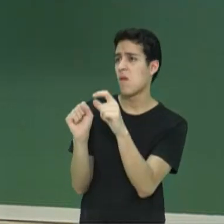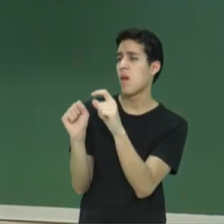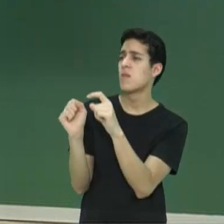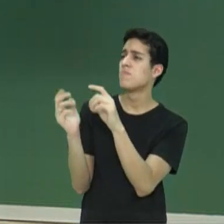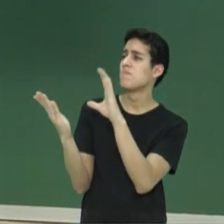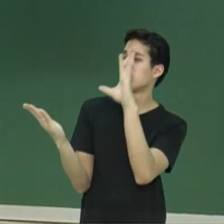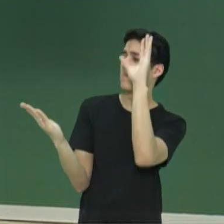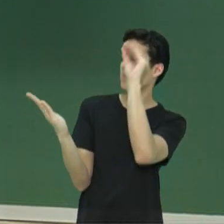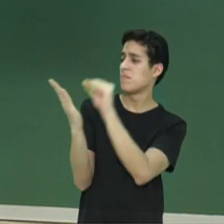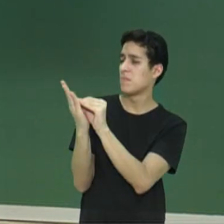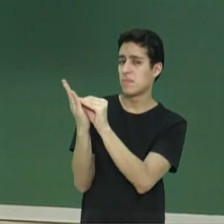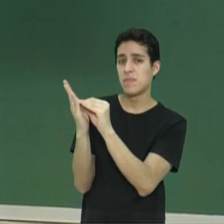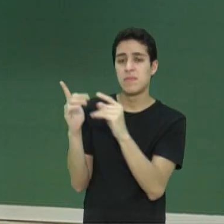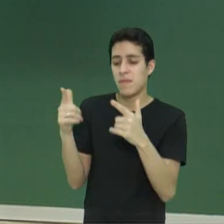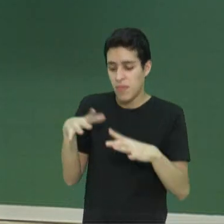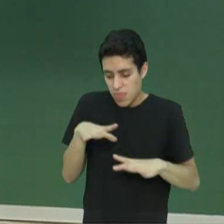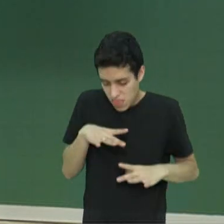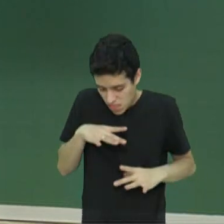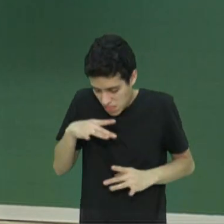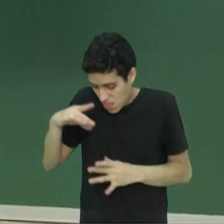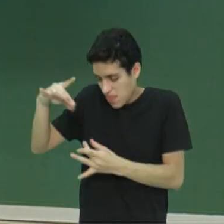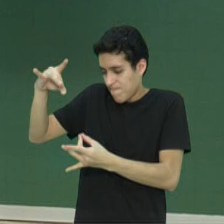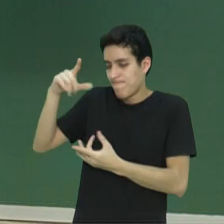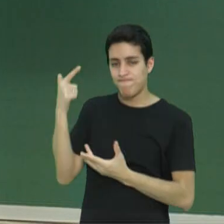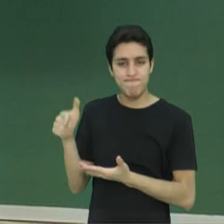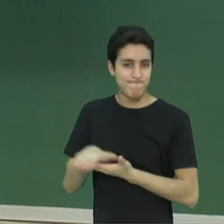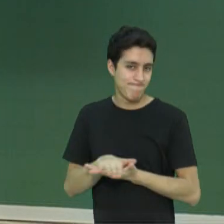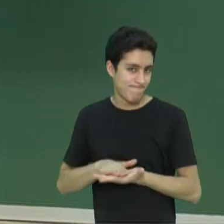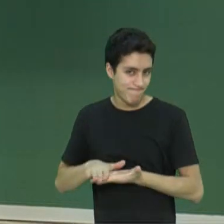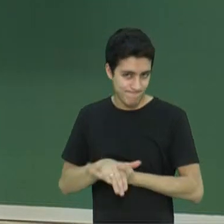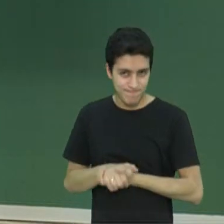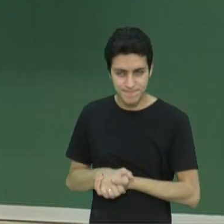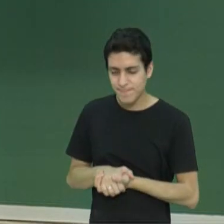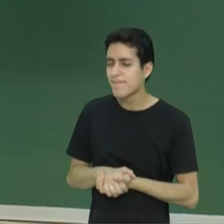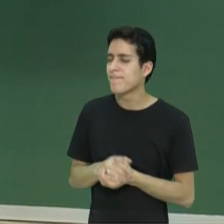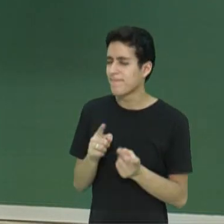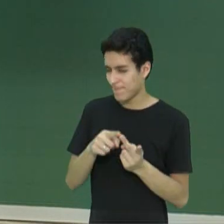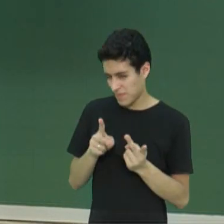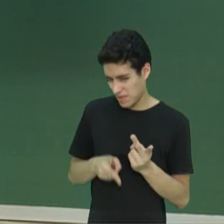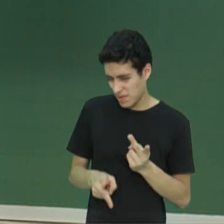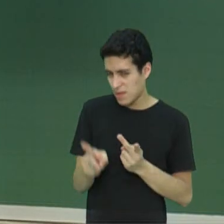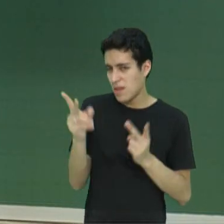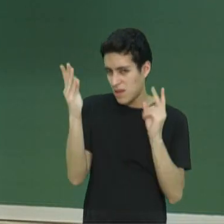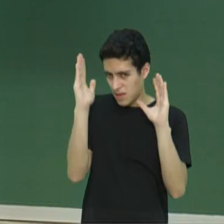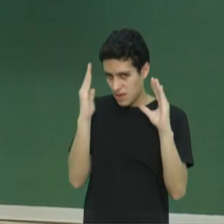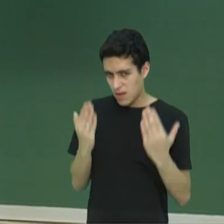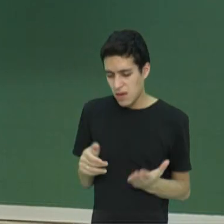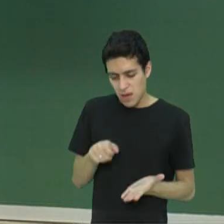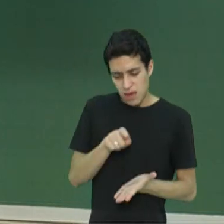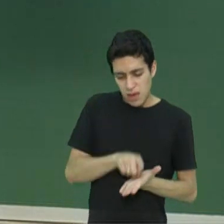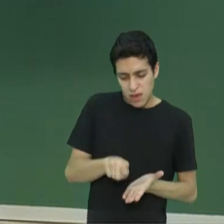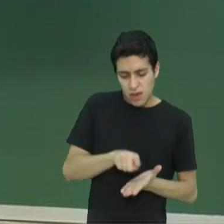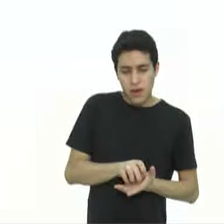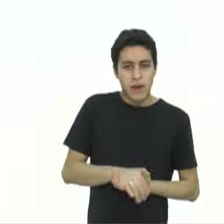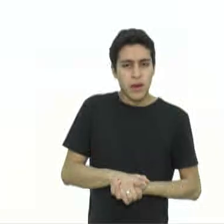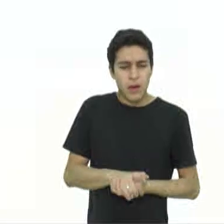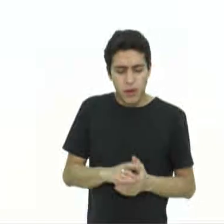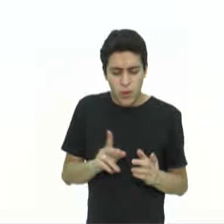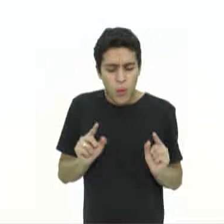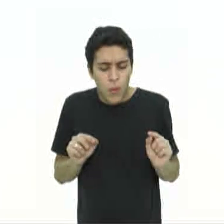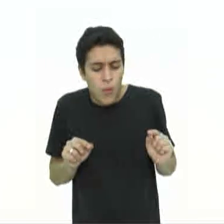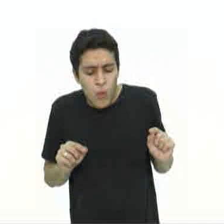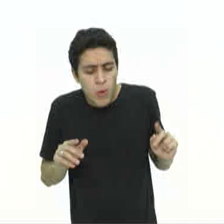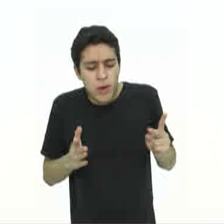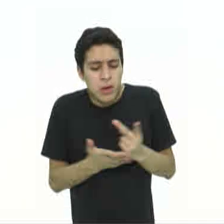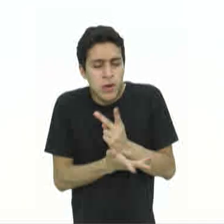ela não tem a essência do ser humano. Essa é a questão. E ele vai continuar com a mesma comparação para a escrita. Olha só, o mesmo ocorre